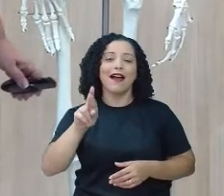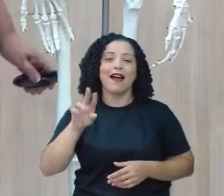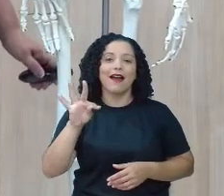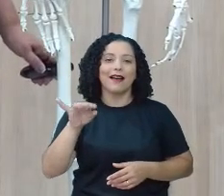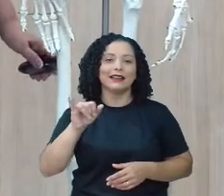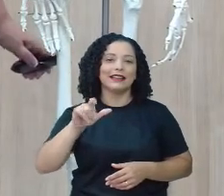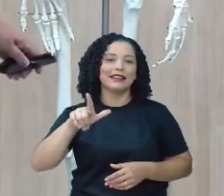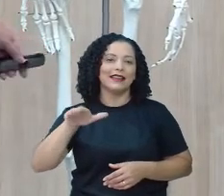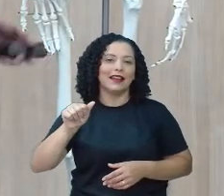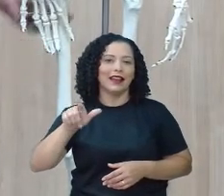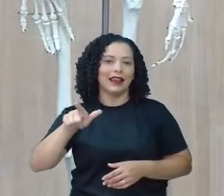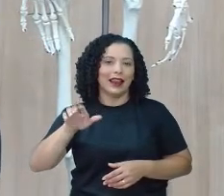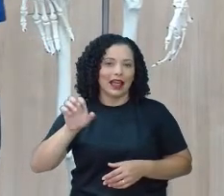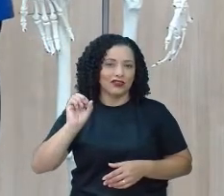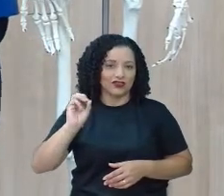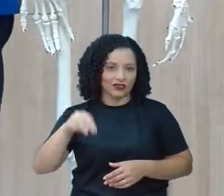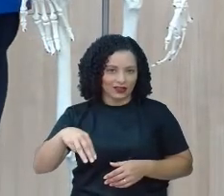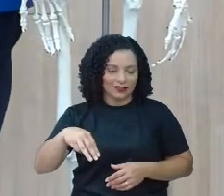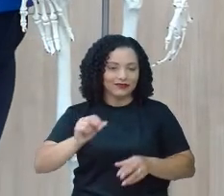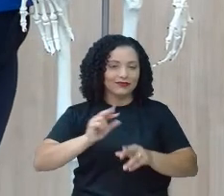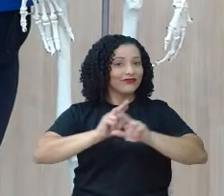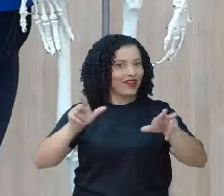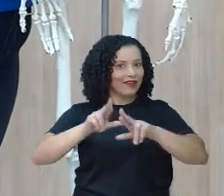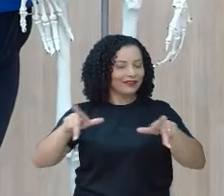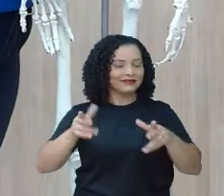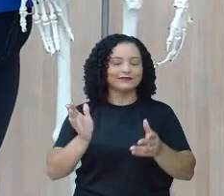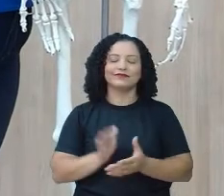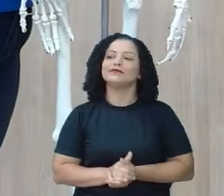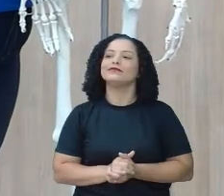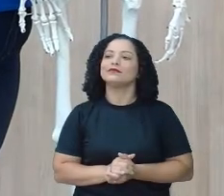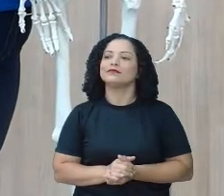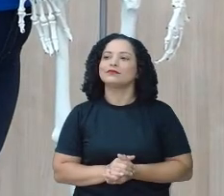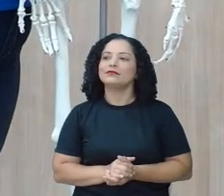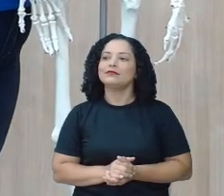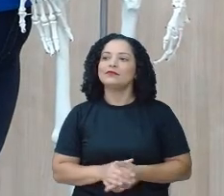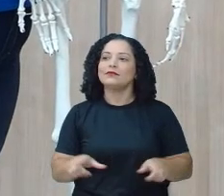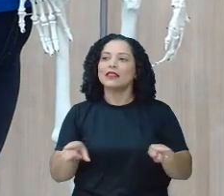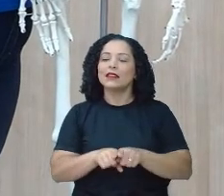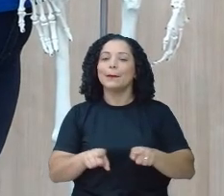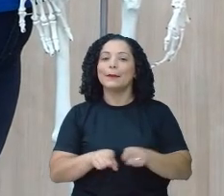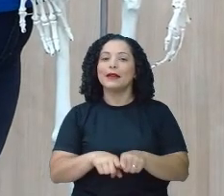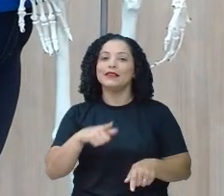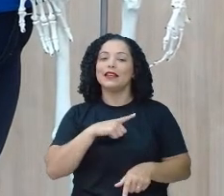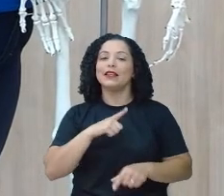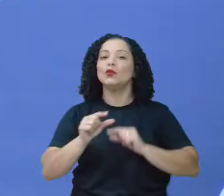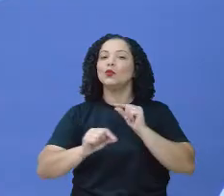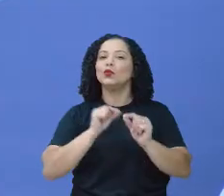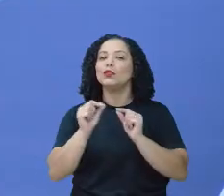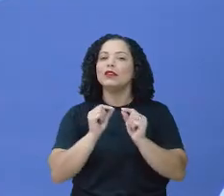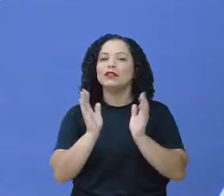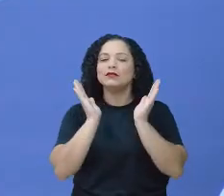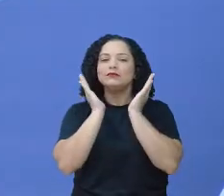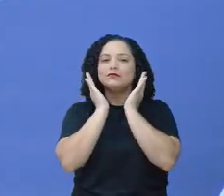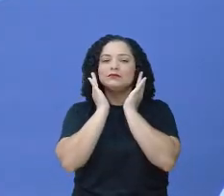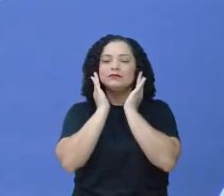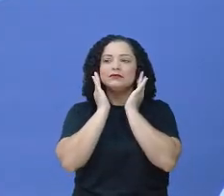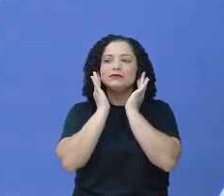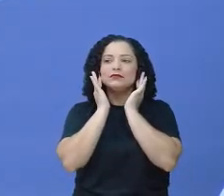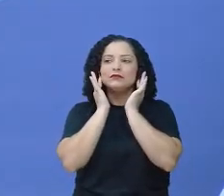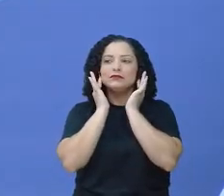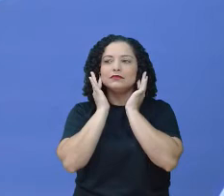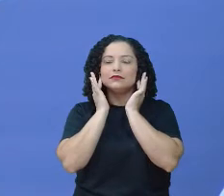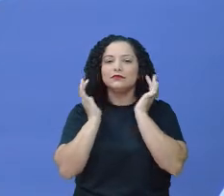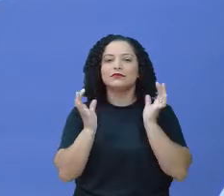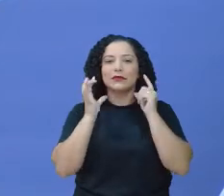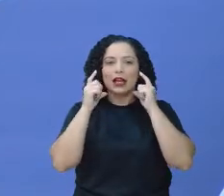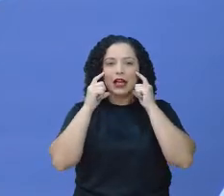outra aula, que eu já prometi a vocês. Outra coisa em relação ao esqueleto, nós temos aqui na cabeça, principalmente aqui